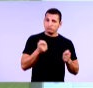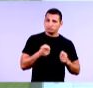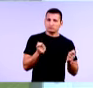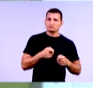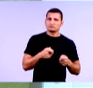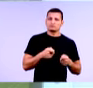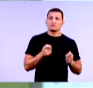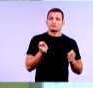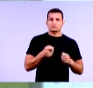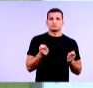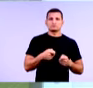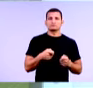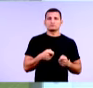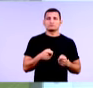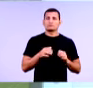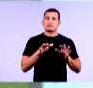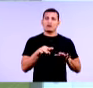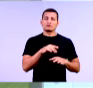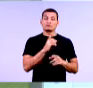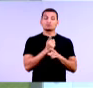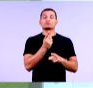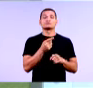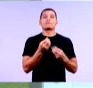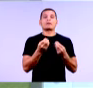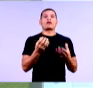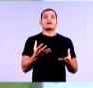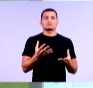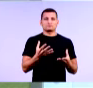chegar um determinado momento da vida dele que ele vai descobrir o que é que serve aqui,